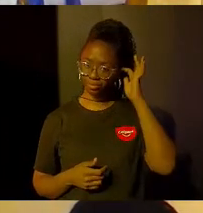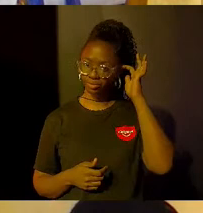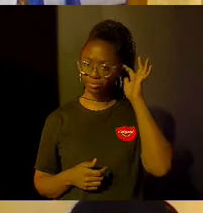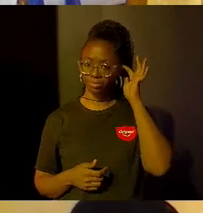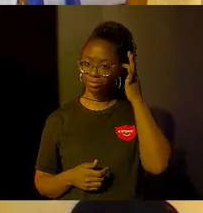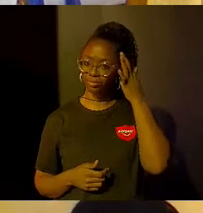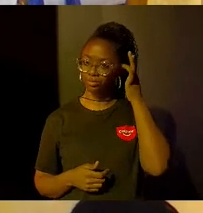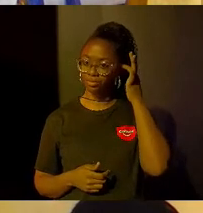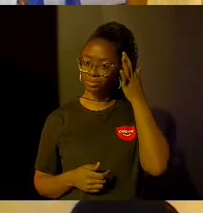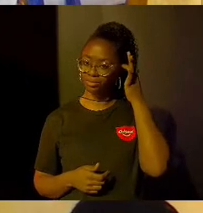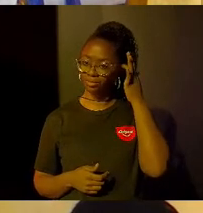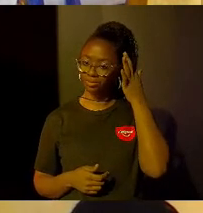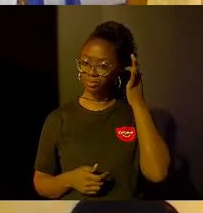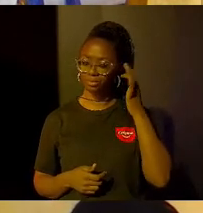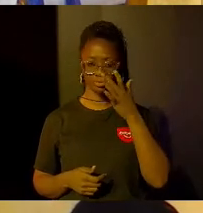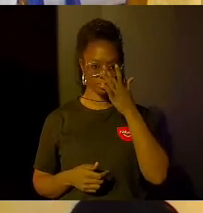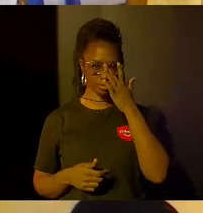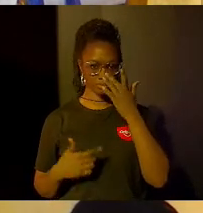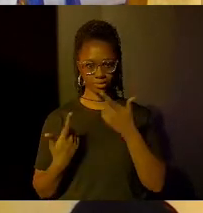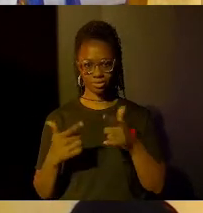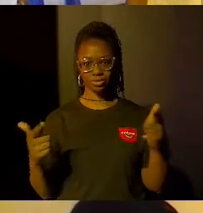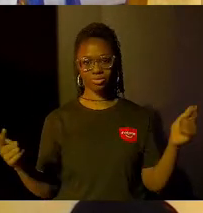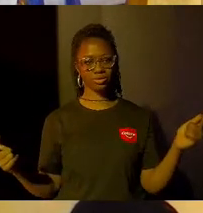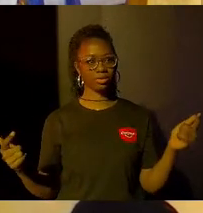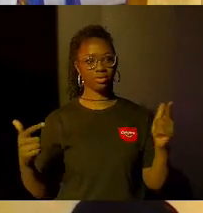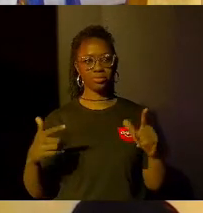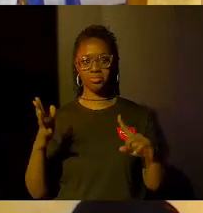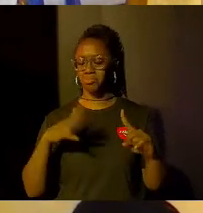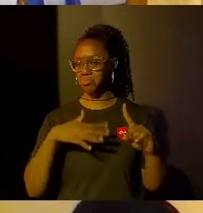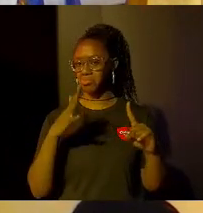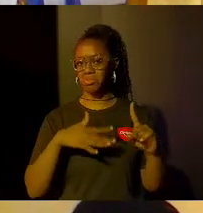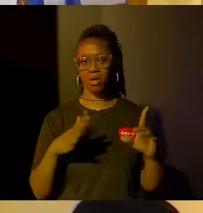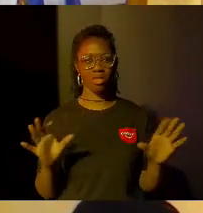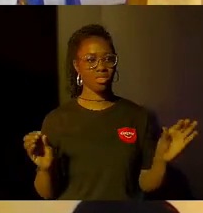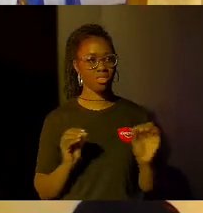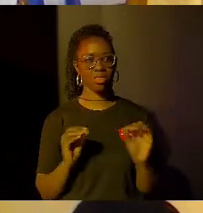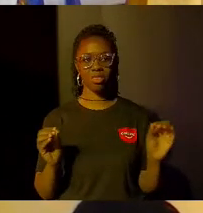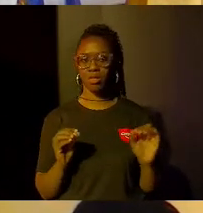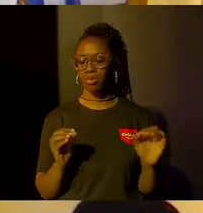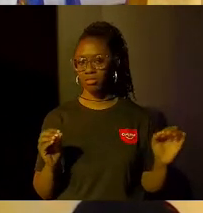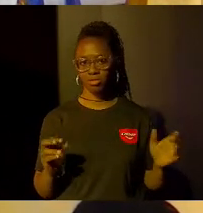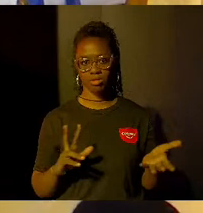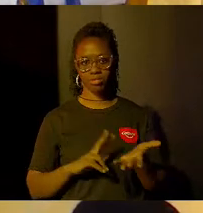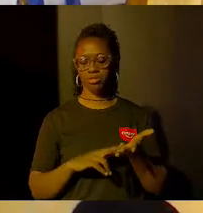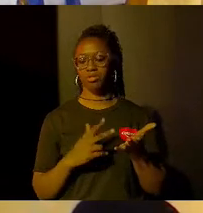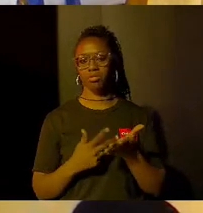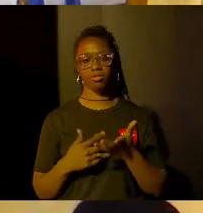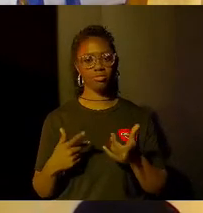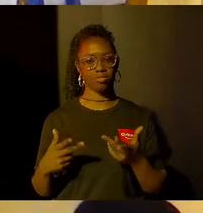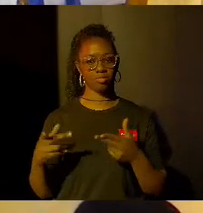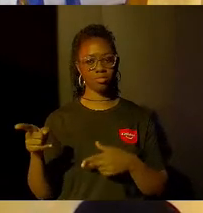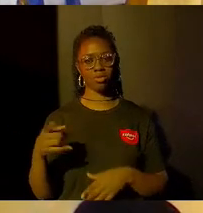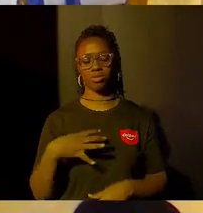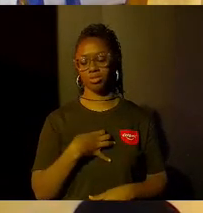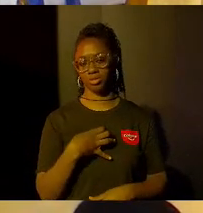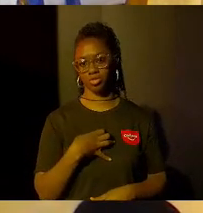nenhum Shell nem um prêmio apeca vai dizer o que foi que aquela mãe sentiu como